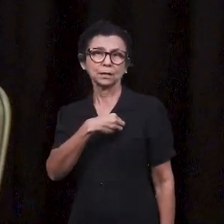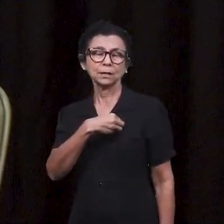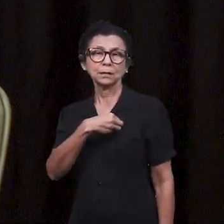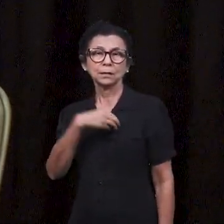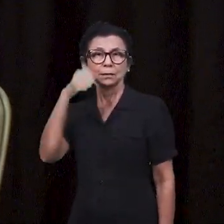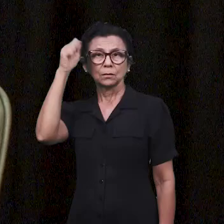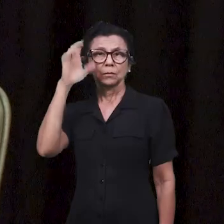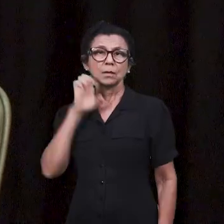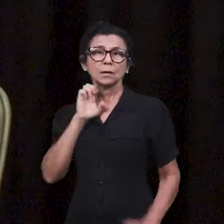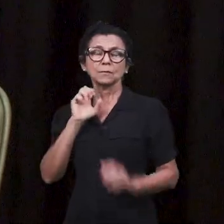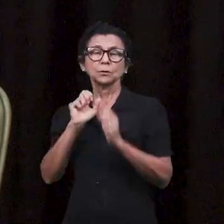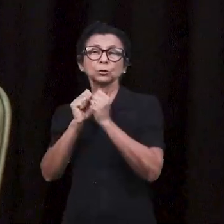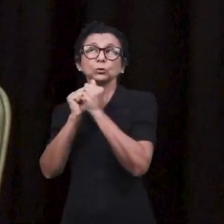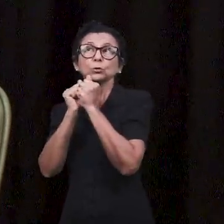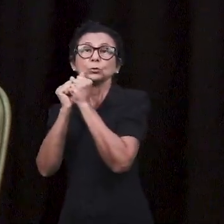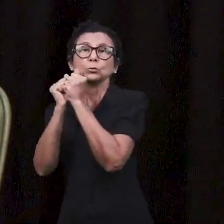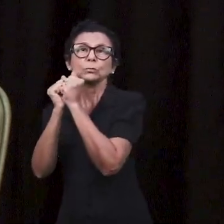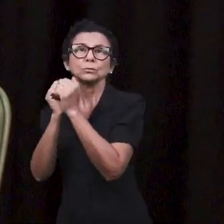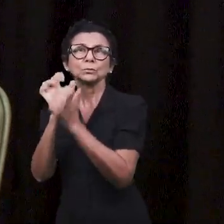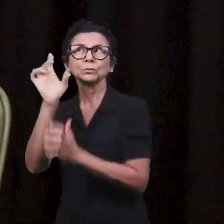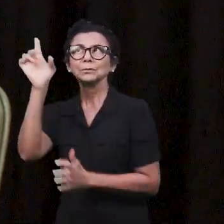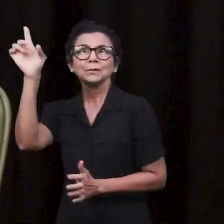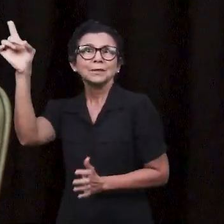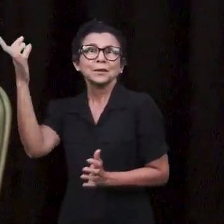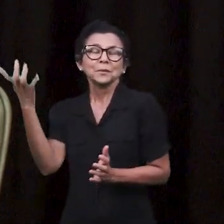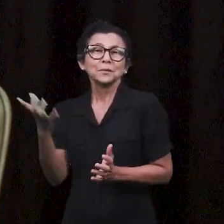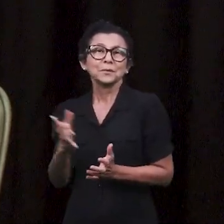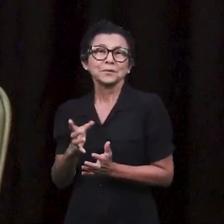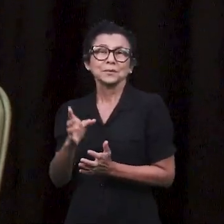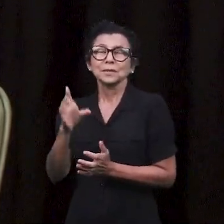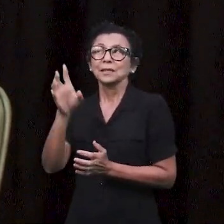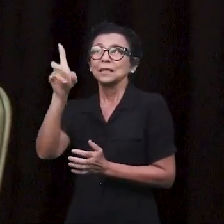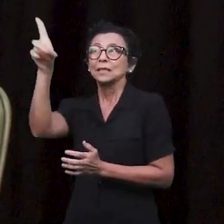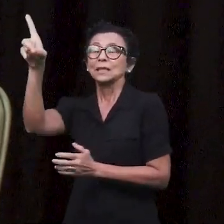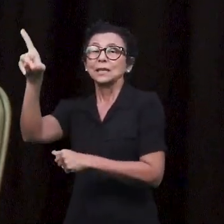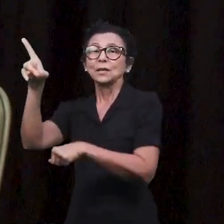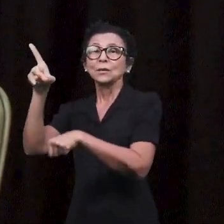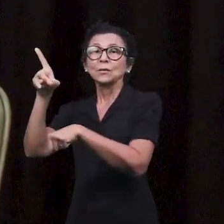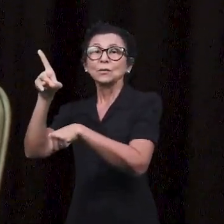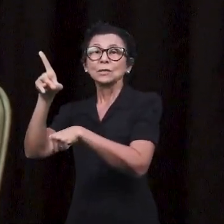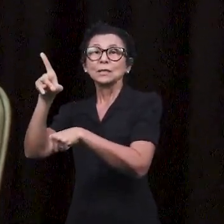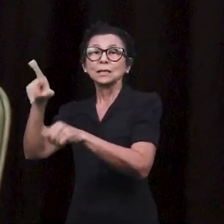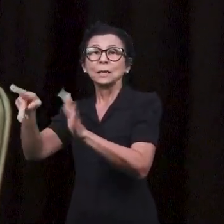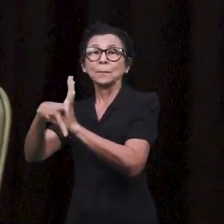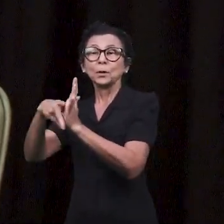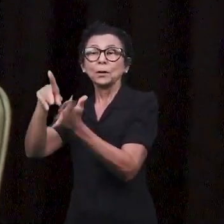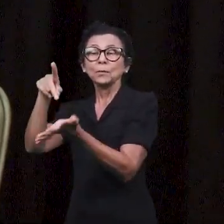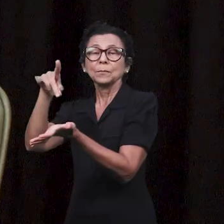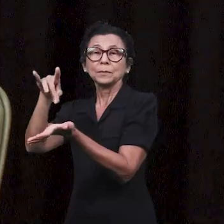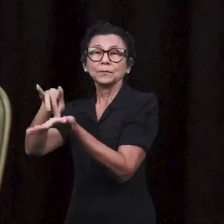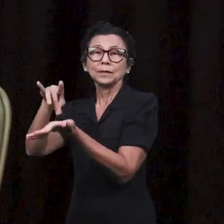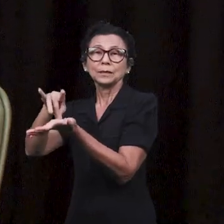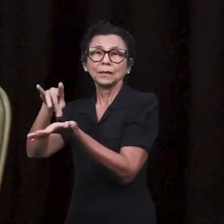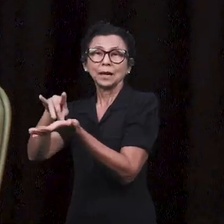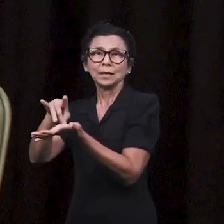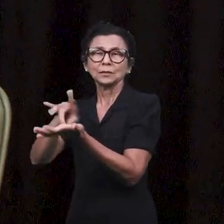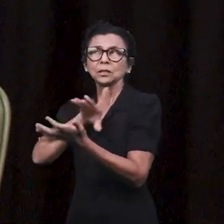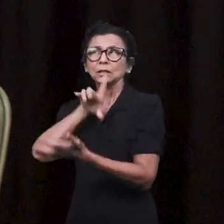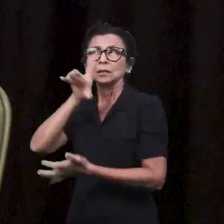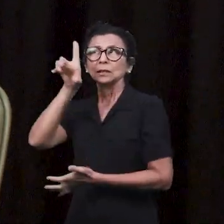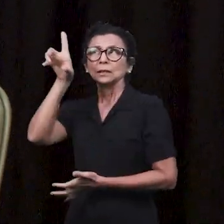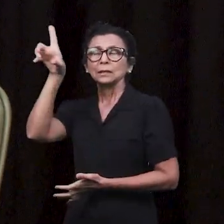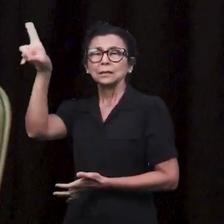junto com Deus. Eles viviam junto com Deus, que é a verdade. Deus, ele tem ali a substância